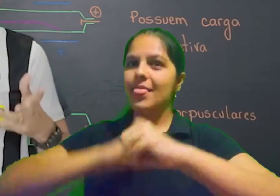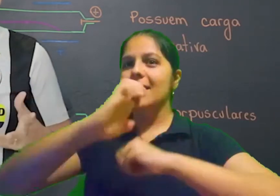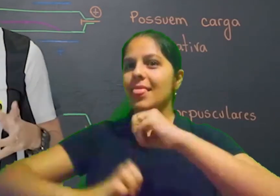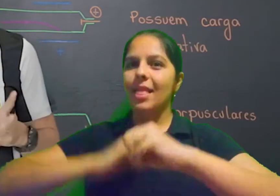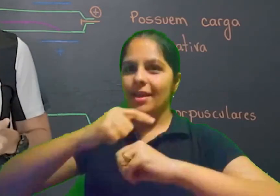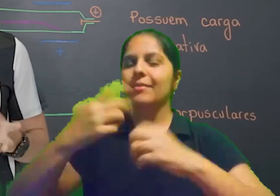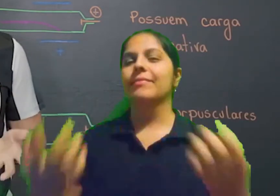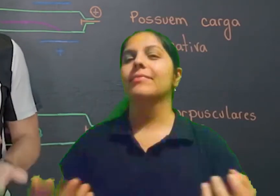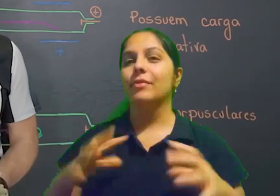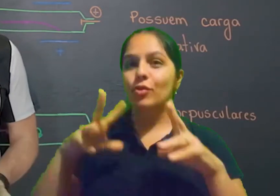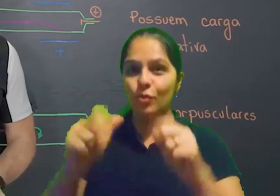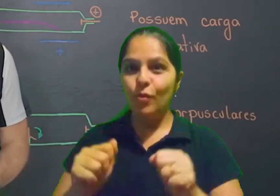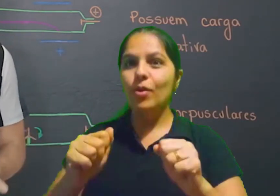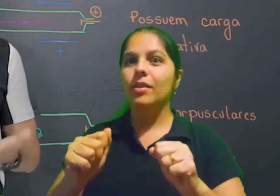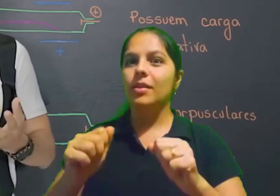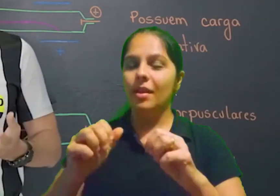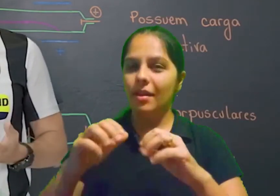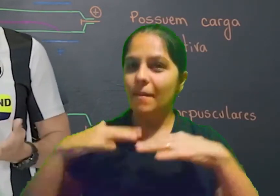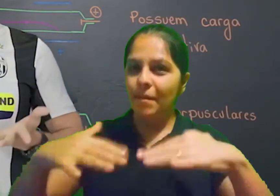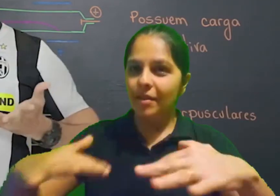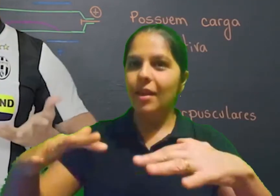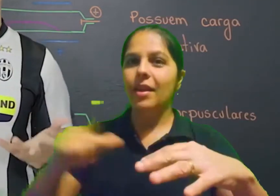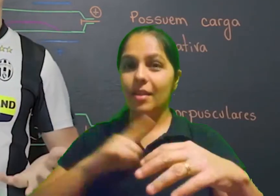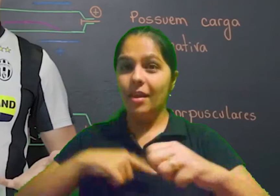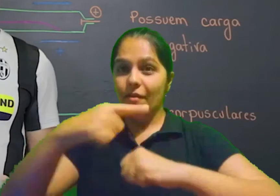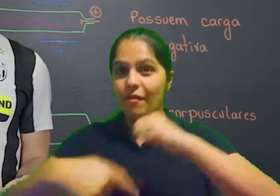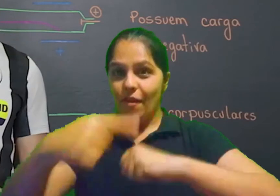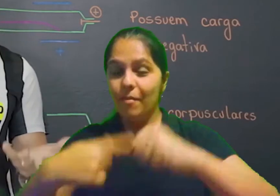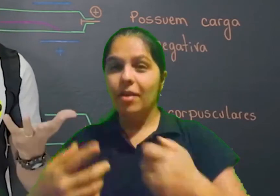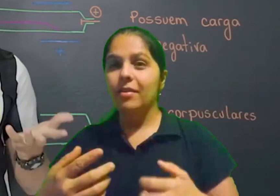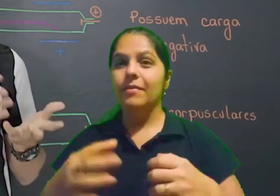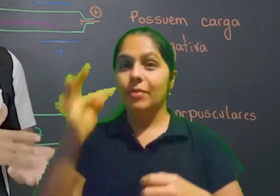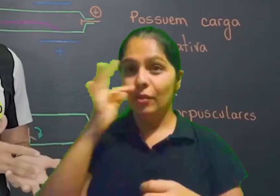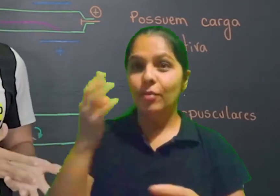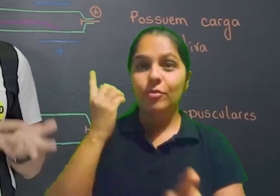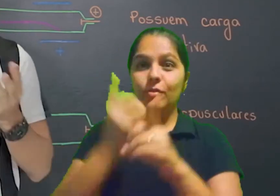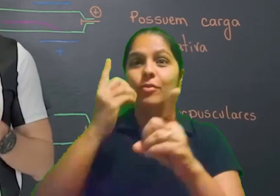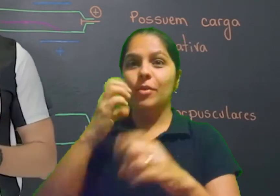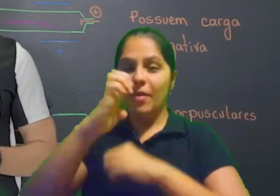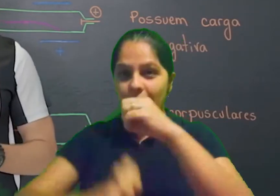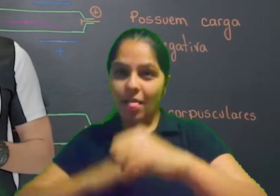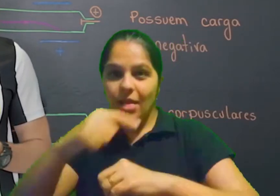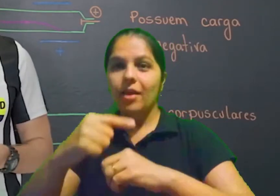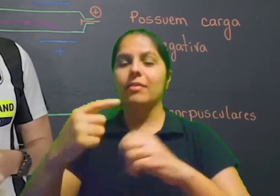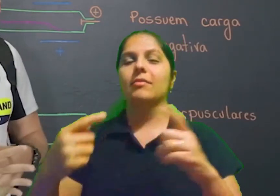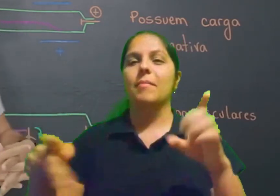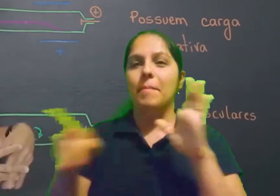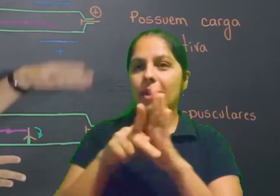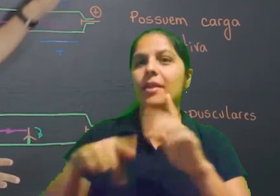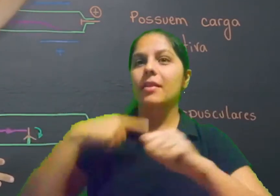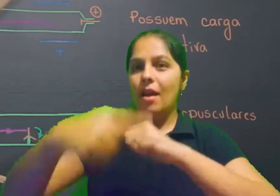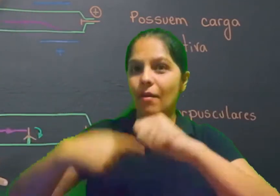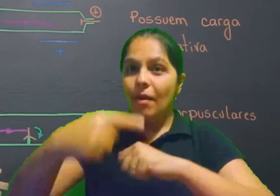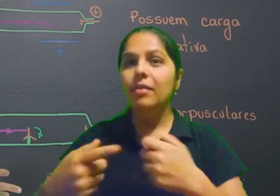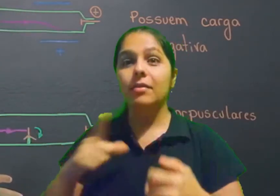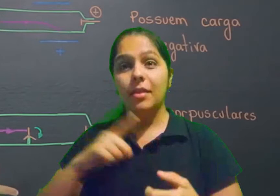toda a matéria é formada por átomos, o Thomson descreveu o elétron como pertencente ao átomo. Então a gente agora